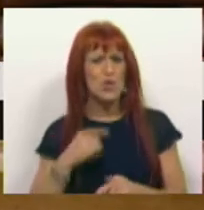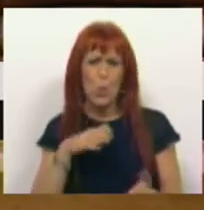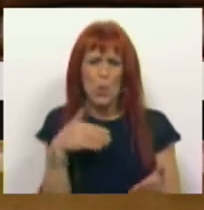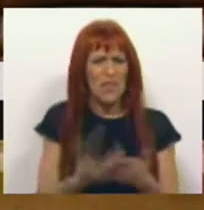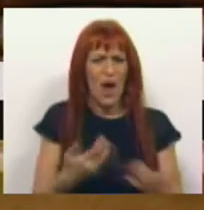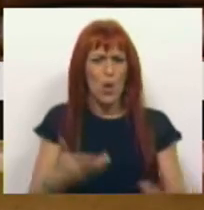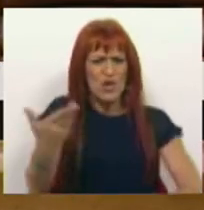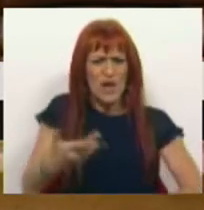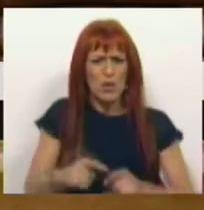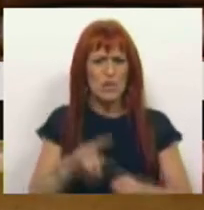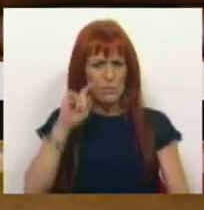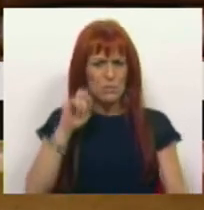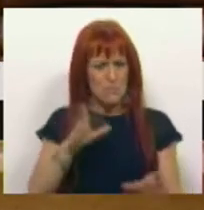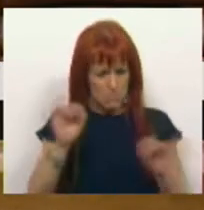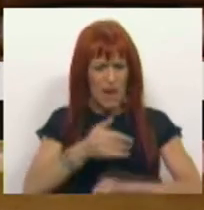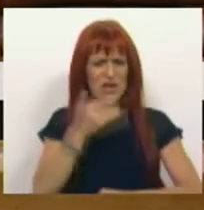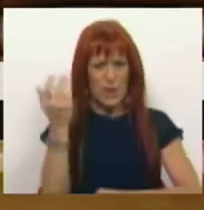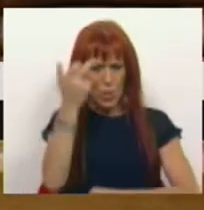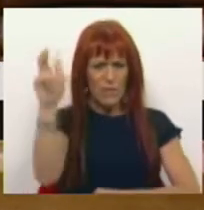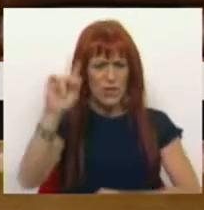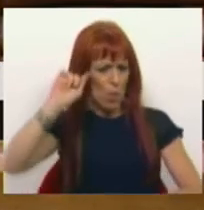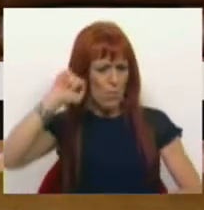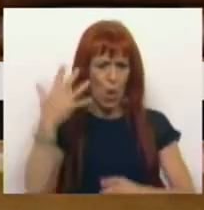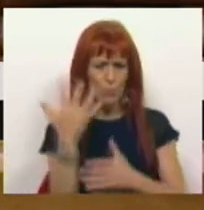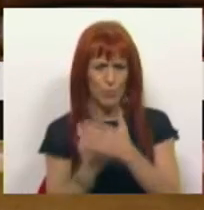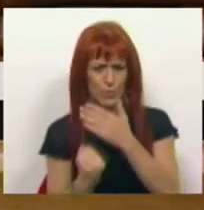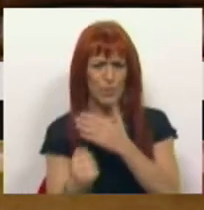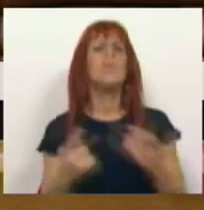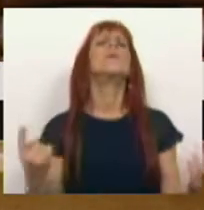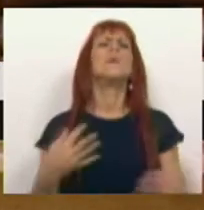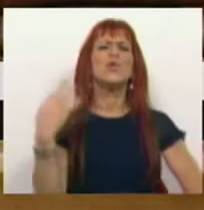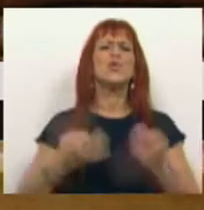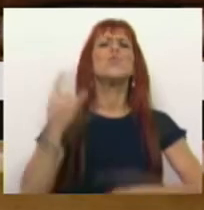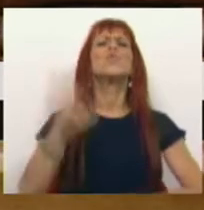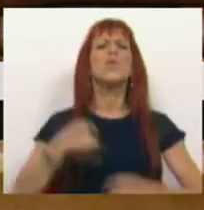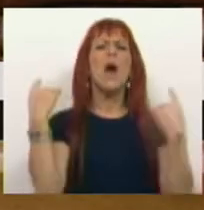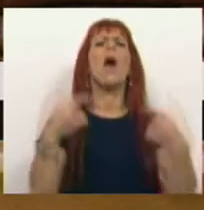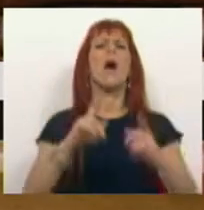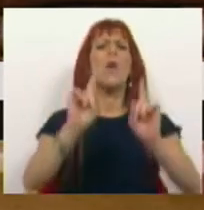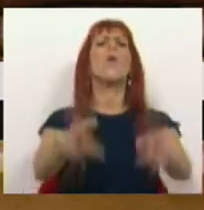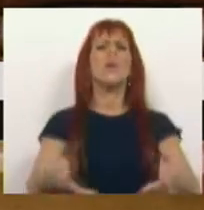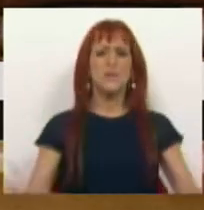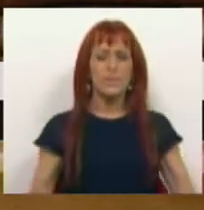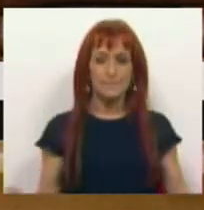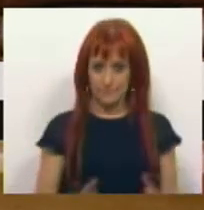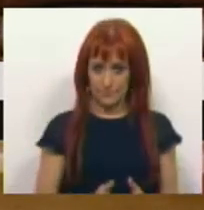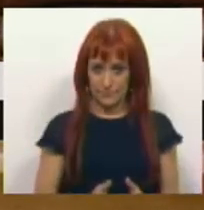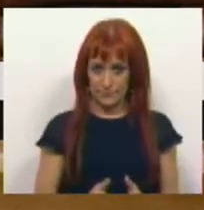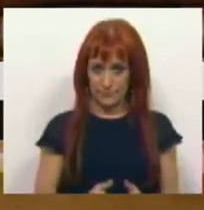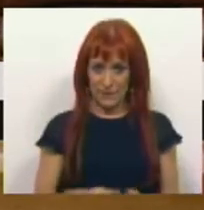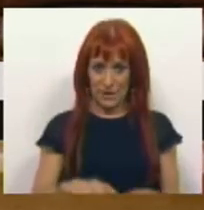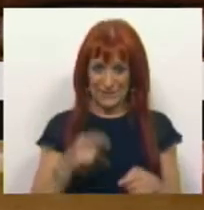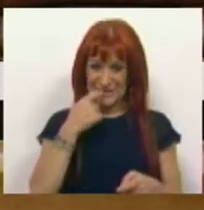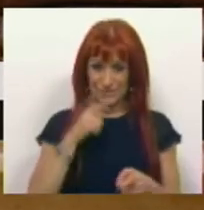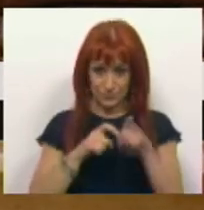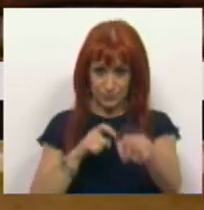hoje o direito a reformarem-se mais cedo, sem penalizações. Que justiça existe nisto? Esta